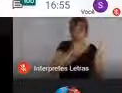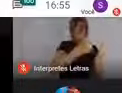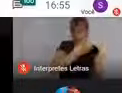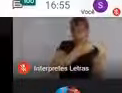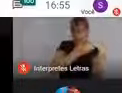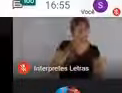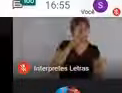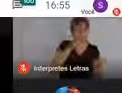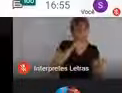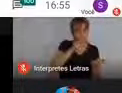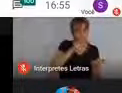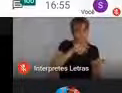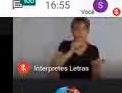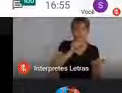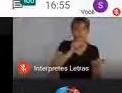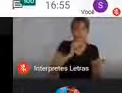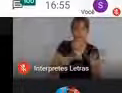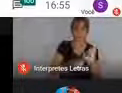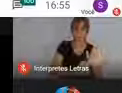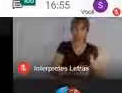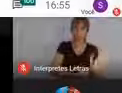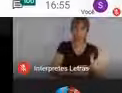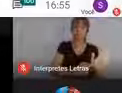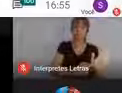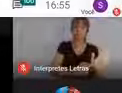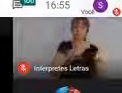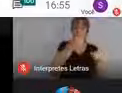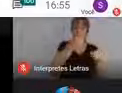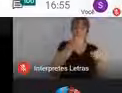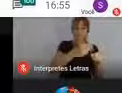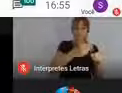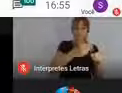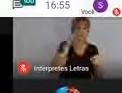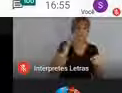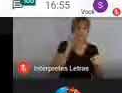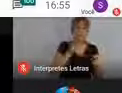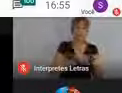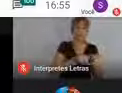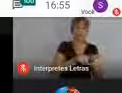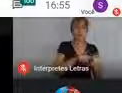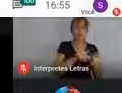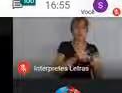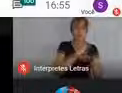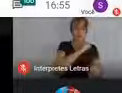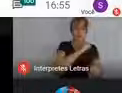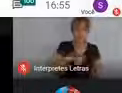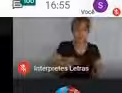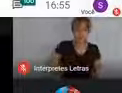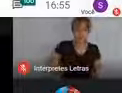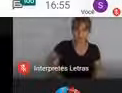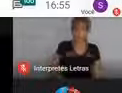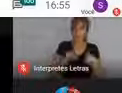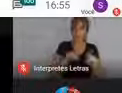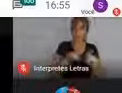podem ver, nós temos aí em destaque o município de Tomiaçu, a região do Vale do Acará, é composta por todos esses